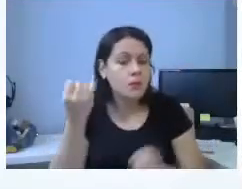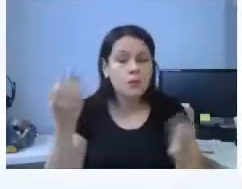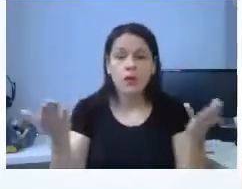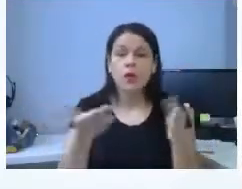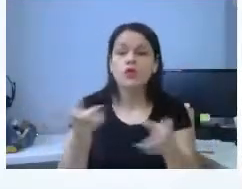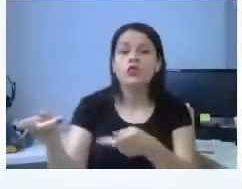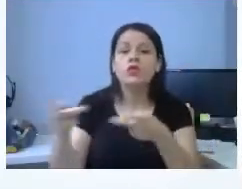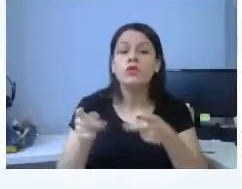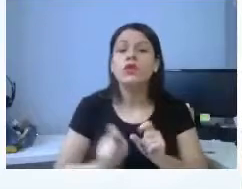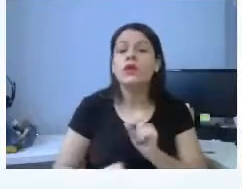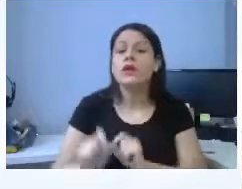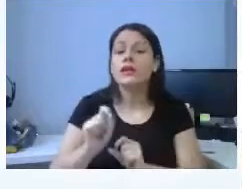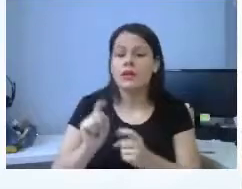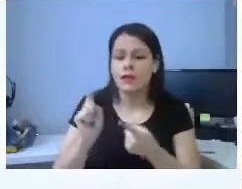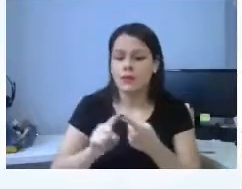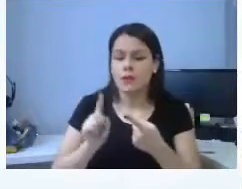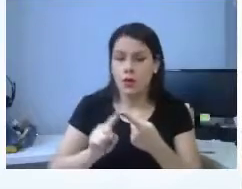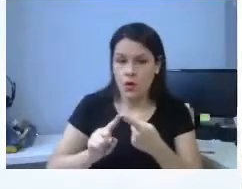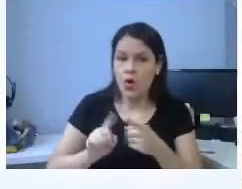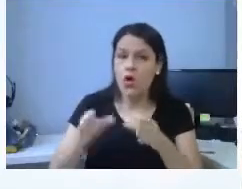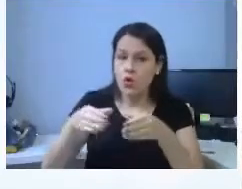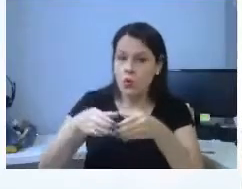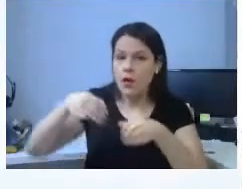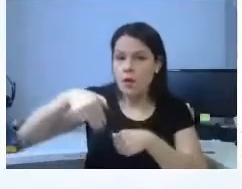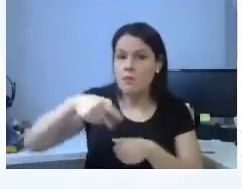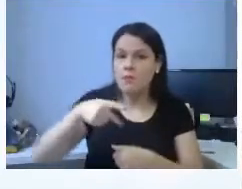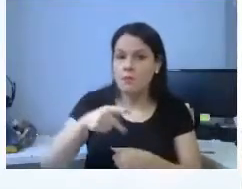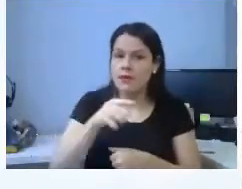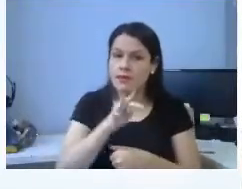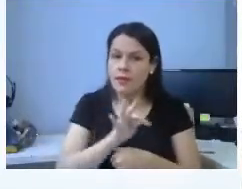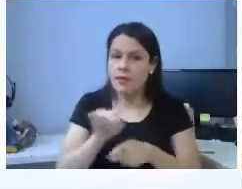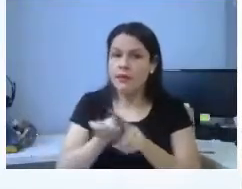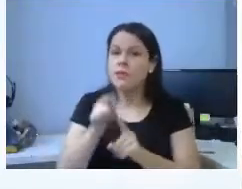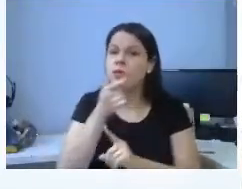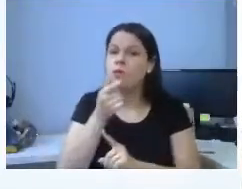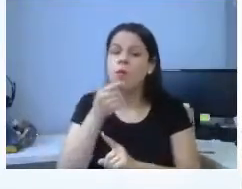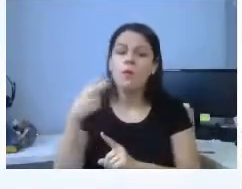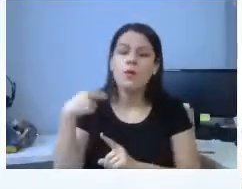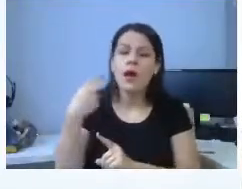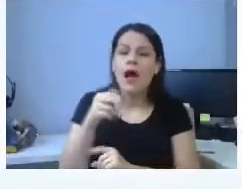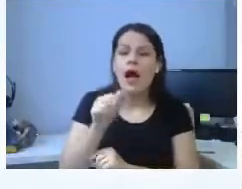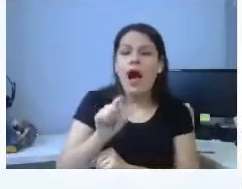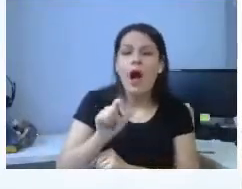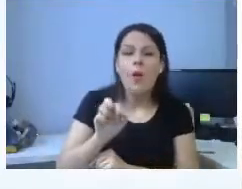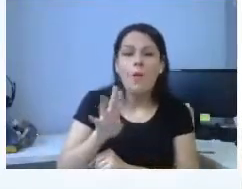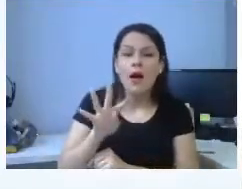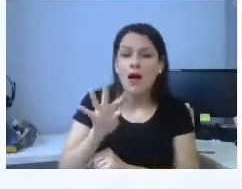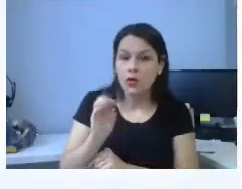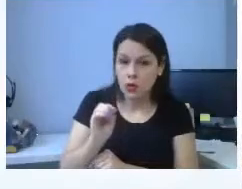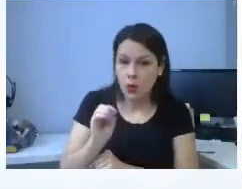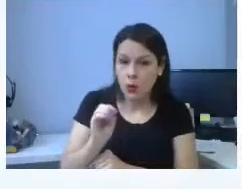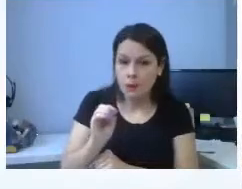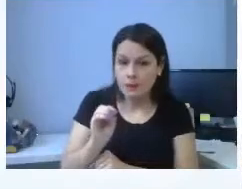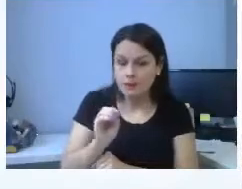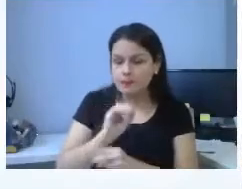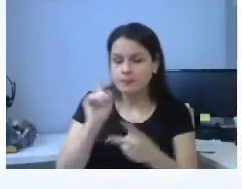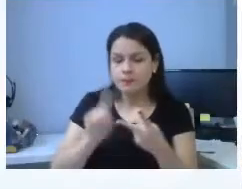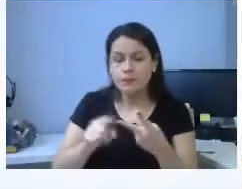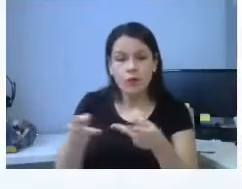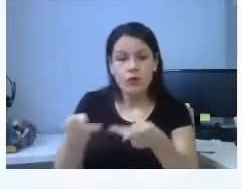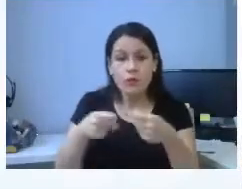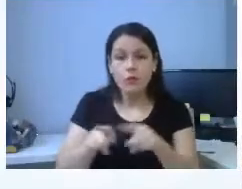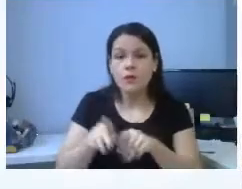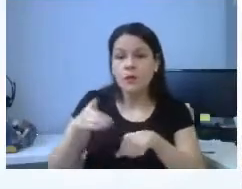convidamos aqui o Ministério Público do Trabalho, na pessoa do Dr. Alberto Emiliano. Convidamos também o